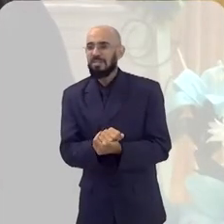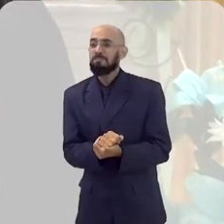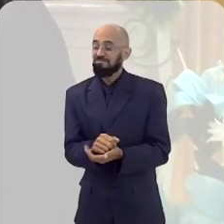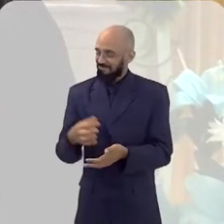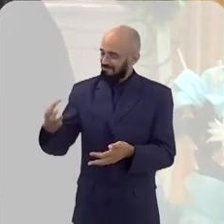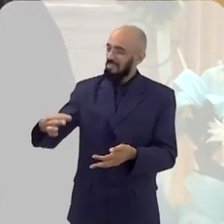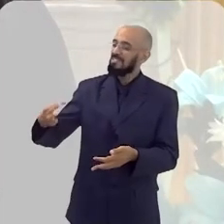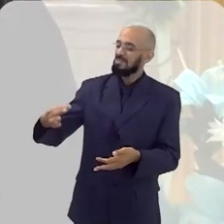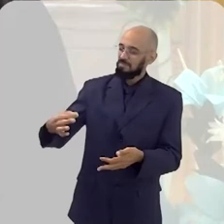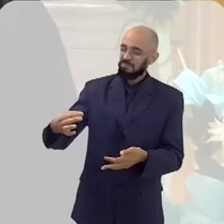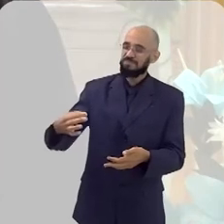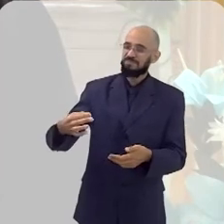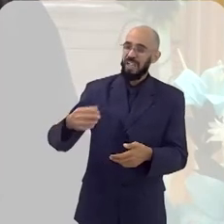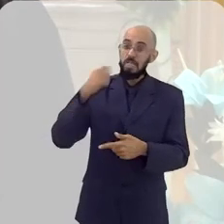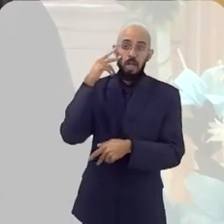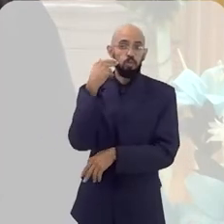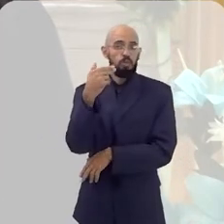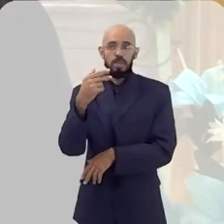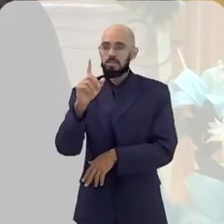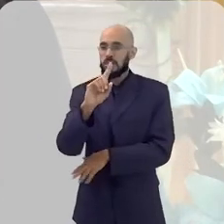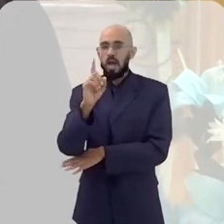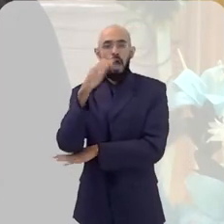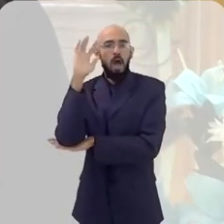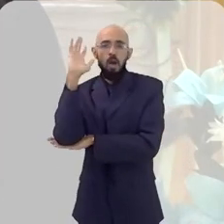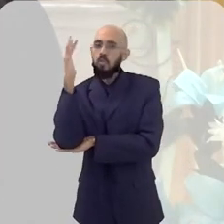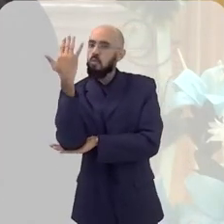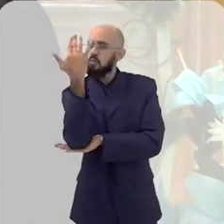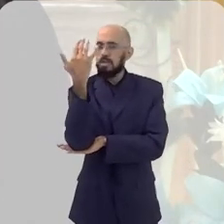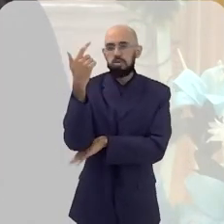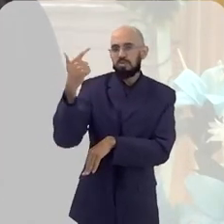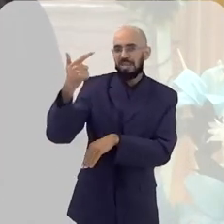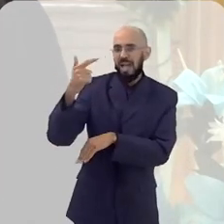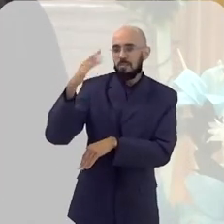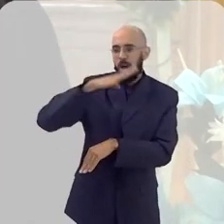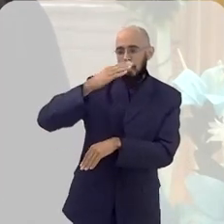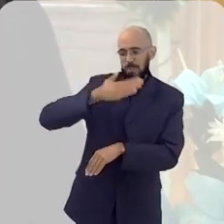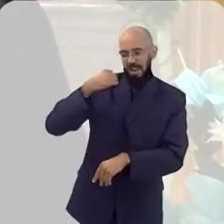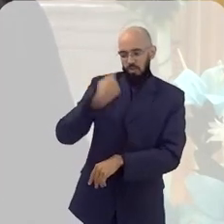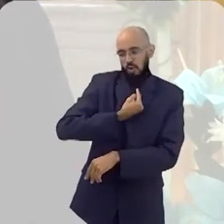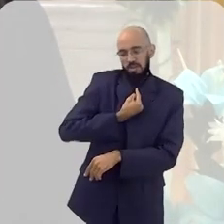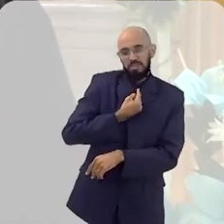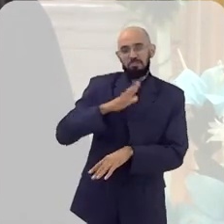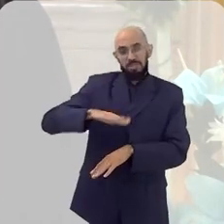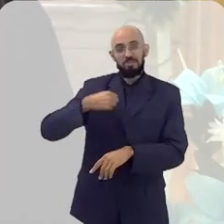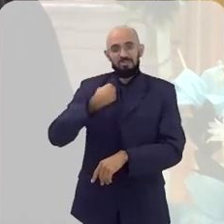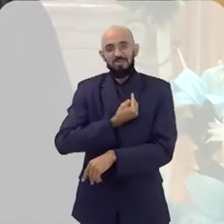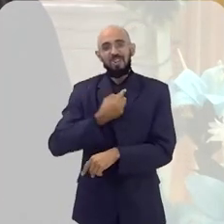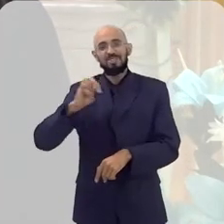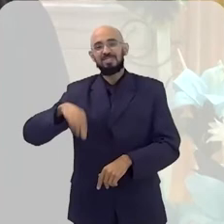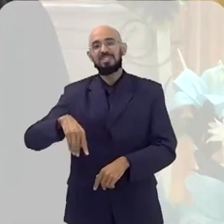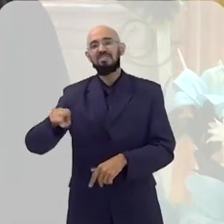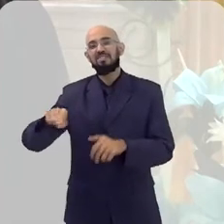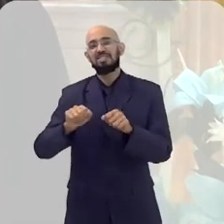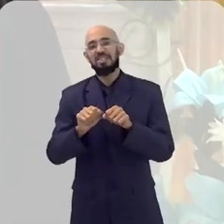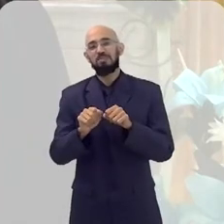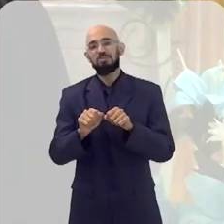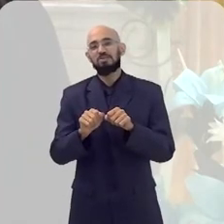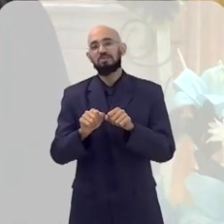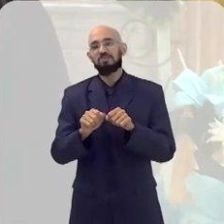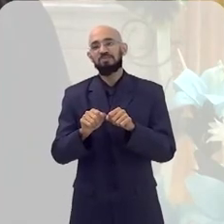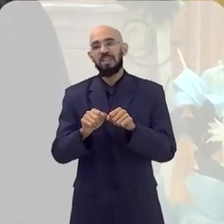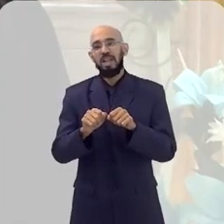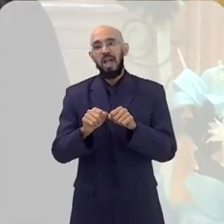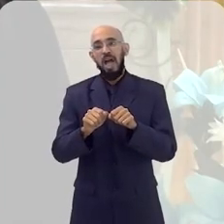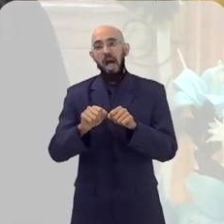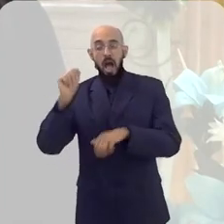feito. A natureza não faz mal para a gente, né? Mas nós conseguimos fazer mal para a natureza. A natureza, sem